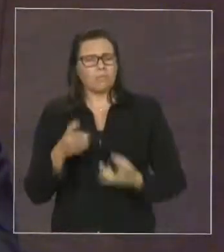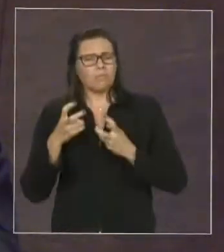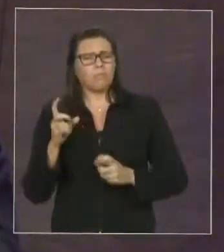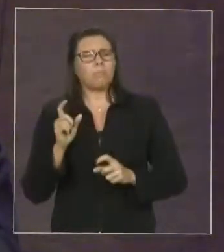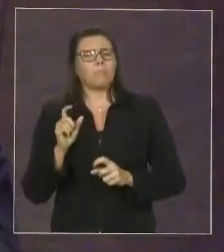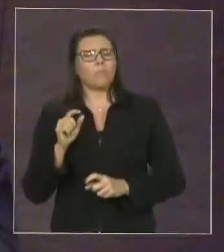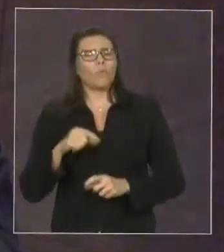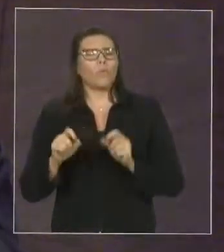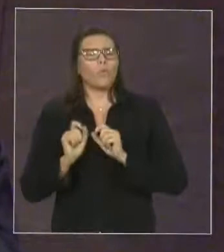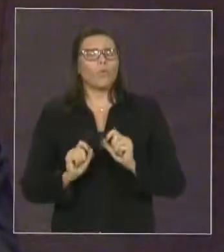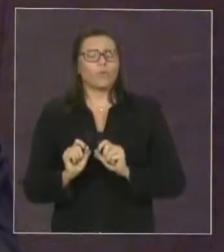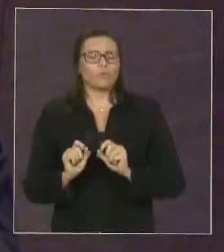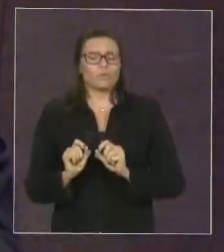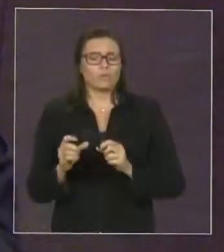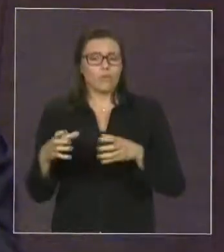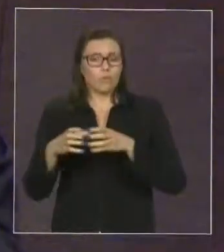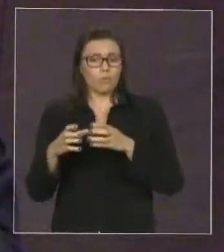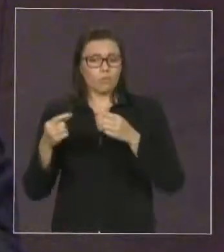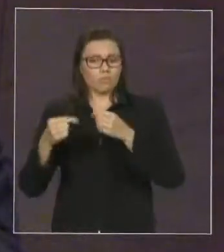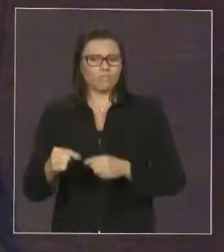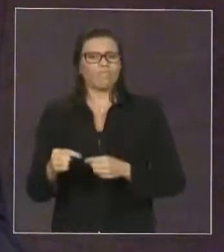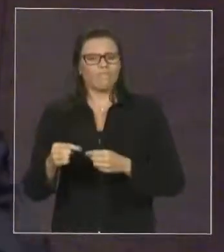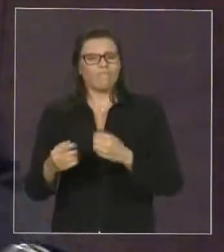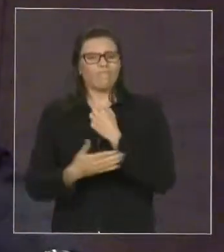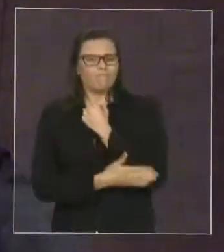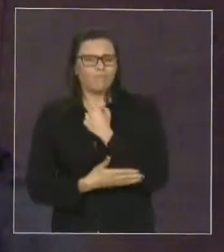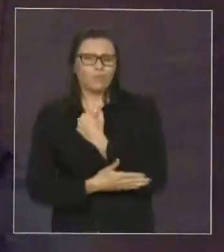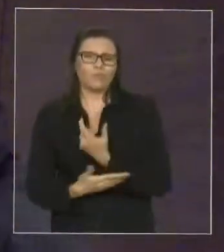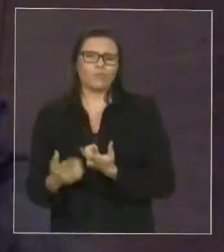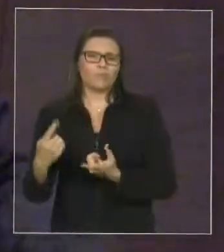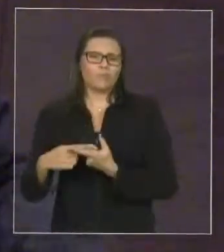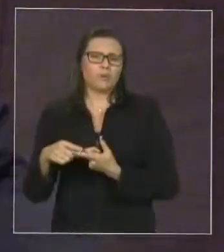fato. E nós temos que